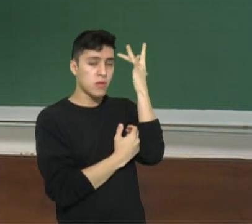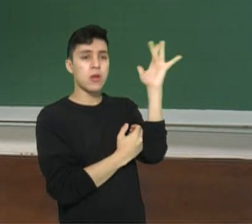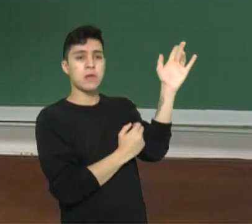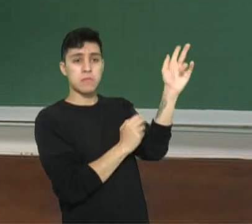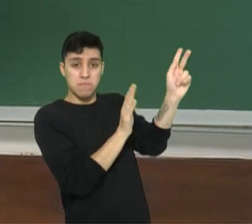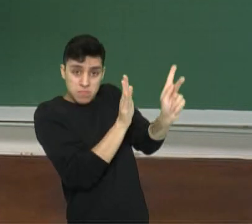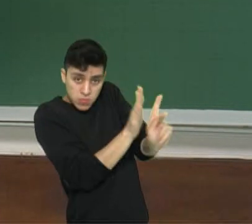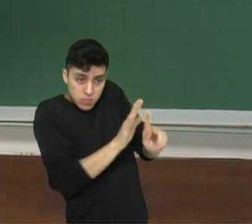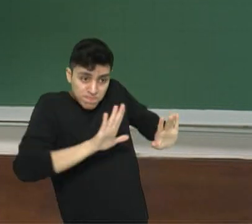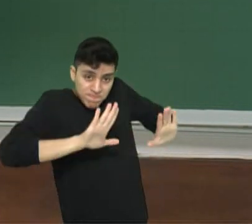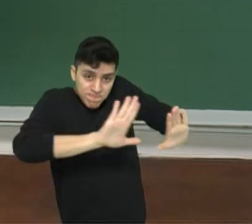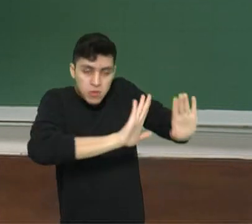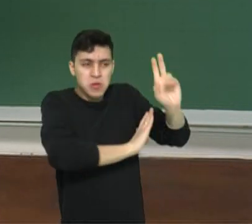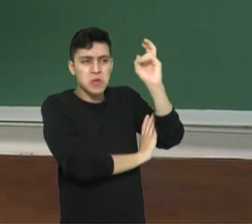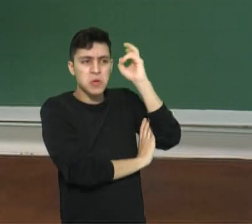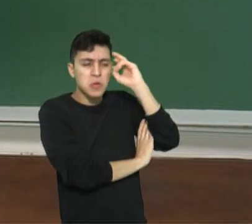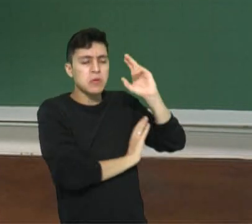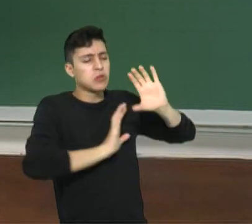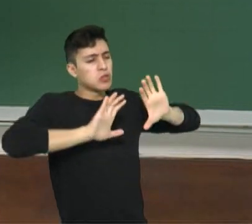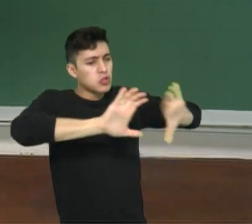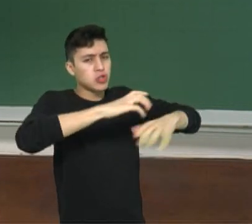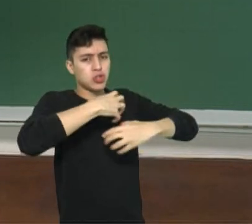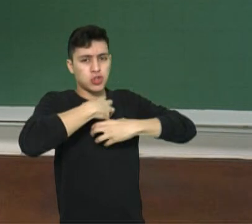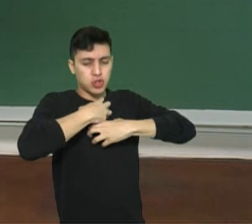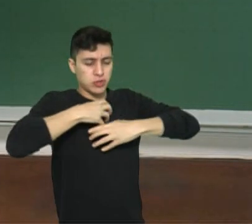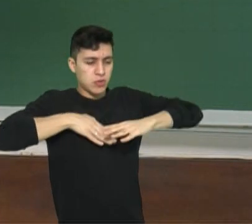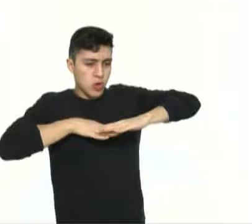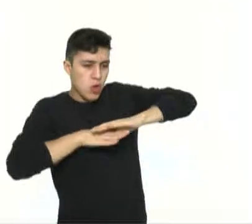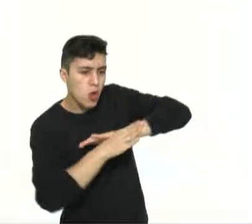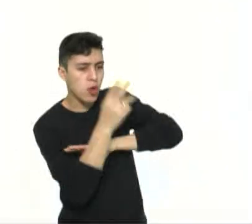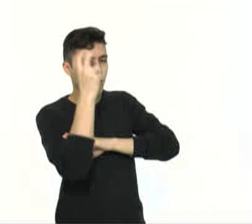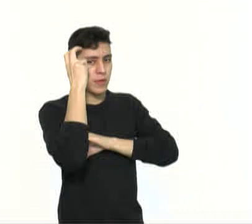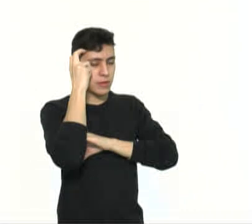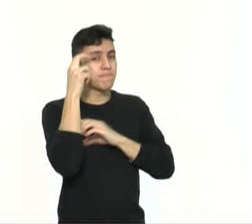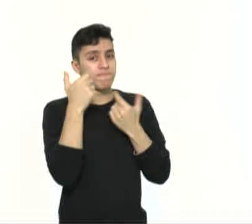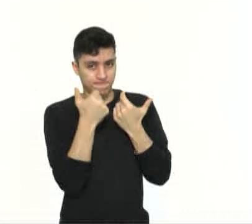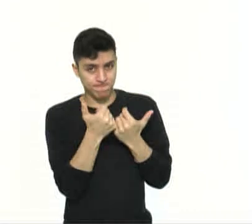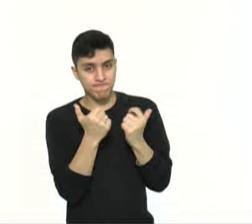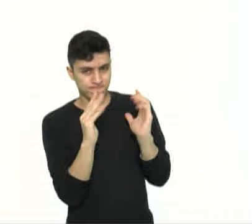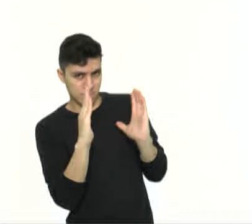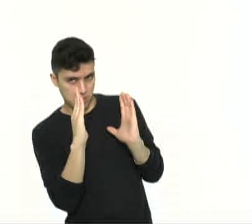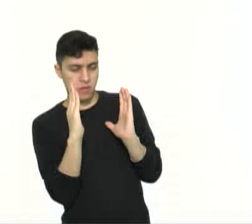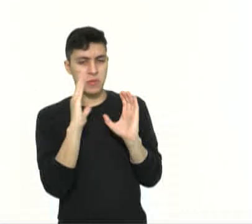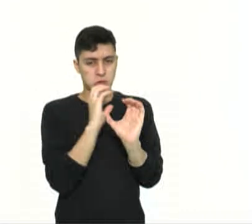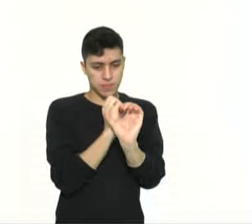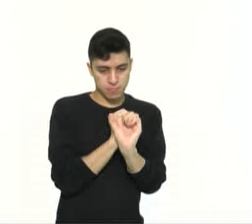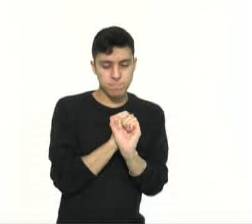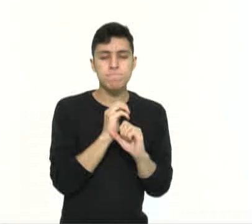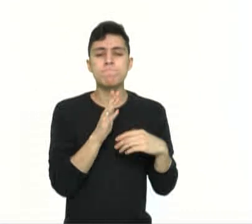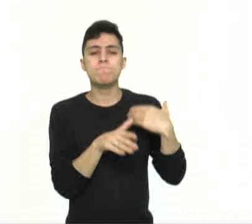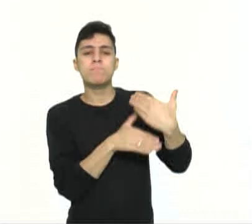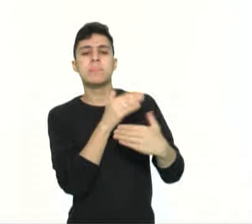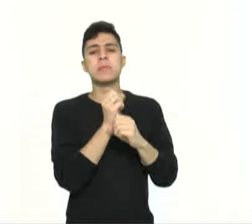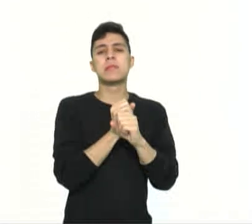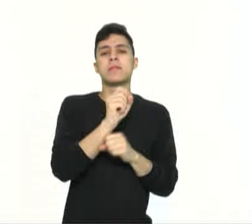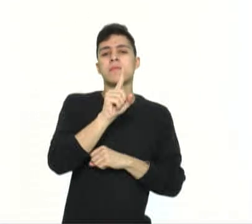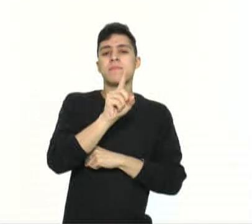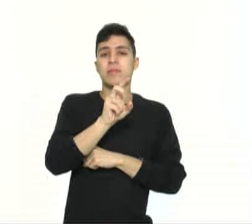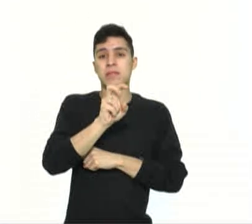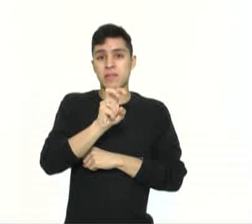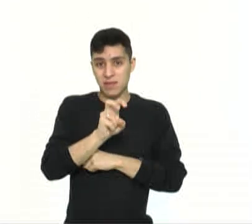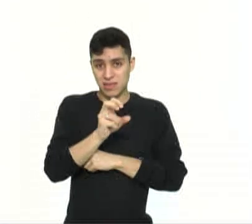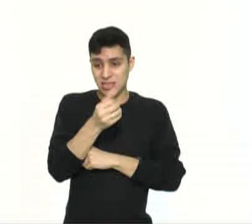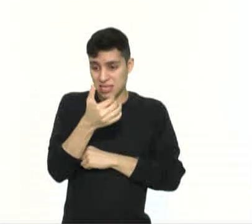né, vivendo as suas crenças, os seus hábitos culturais. E ali mais ou menos no ano de